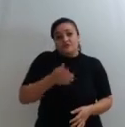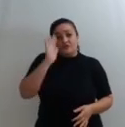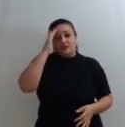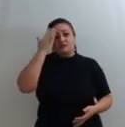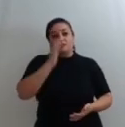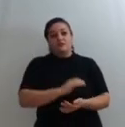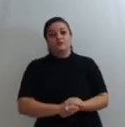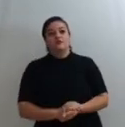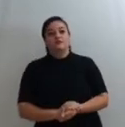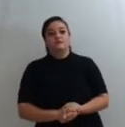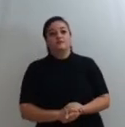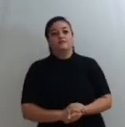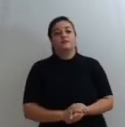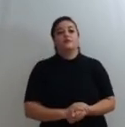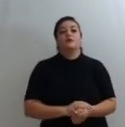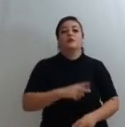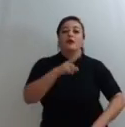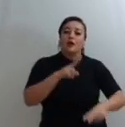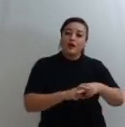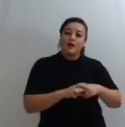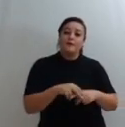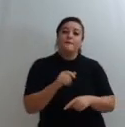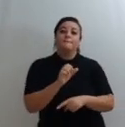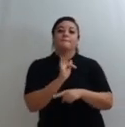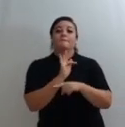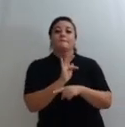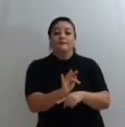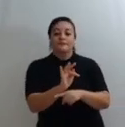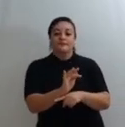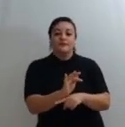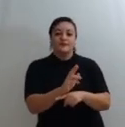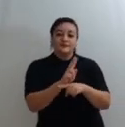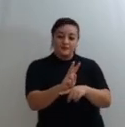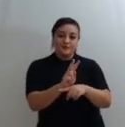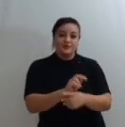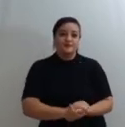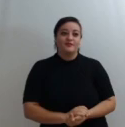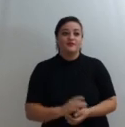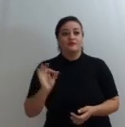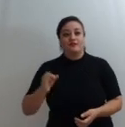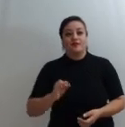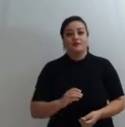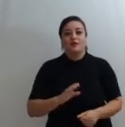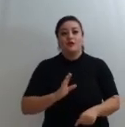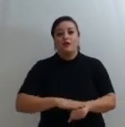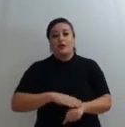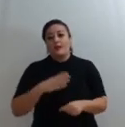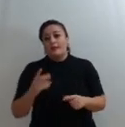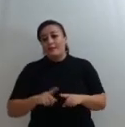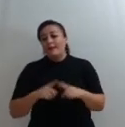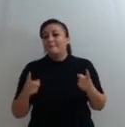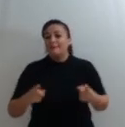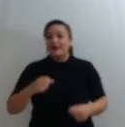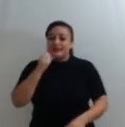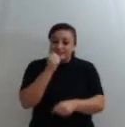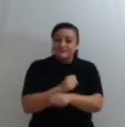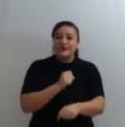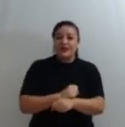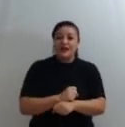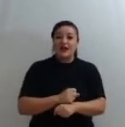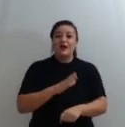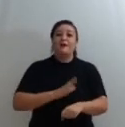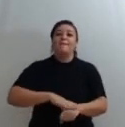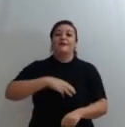a prisão preventiva, a fundamentação, entendeu por prender. Perfeito. Mas aí nós vamos esperar 2018, 2019,